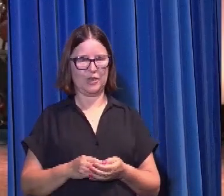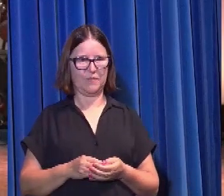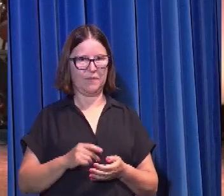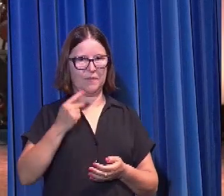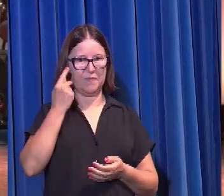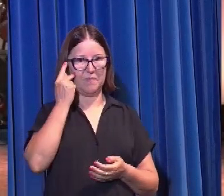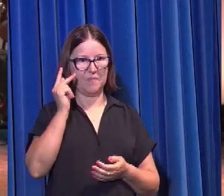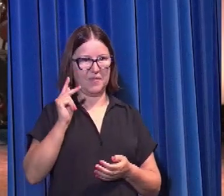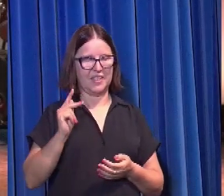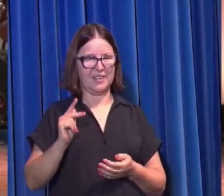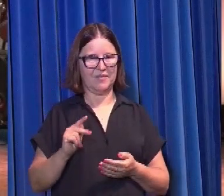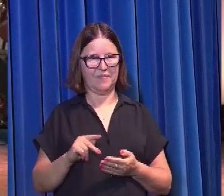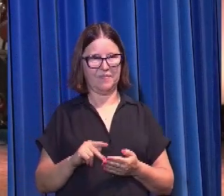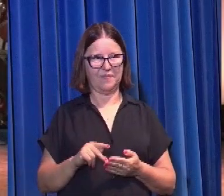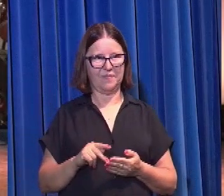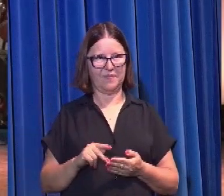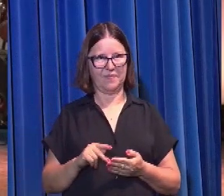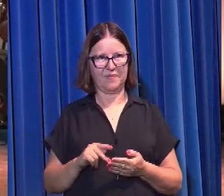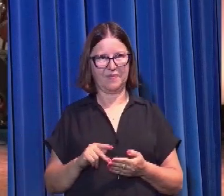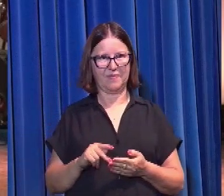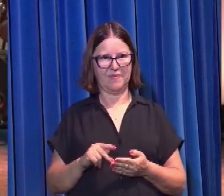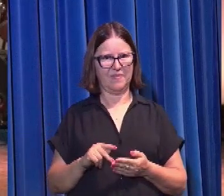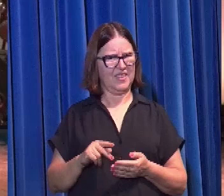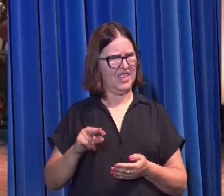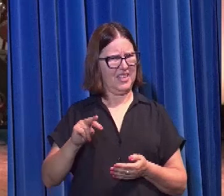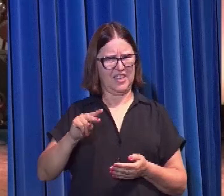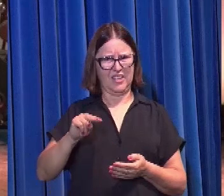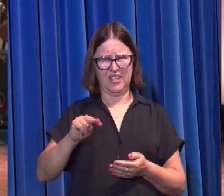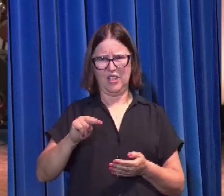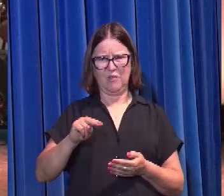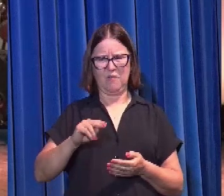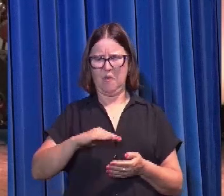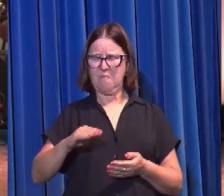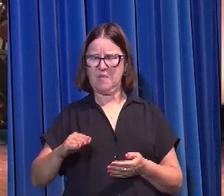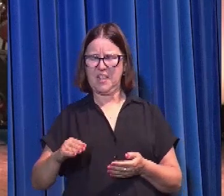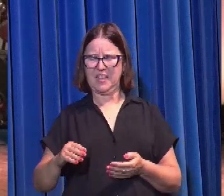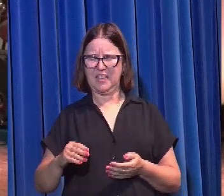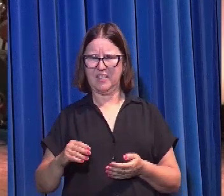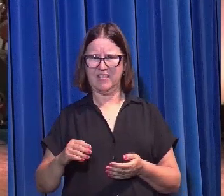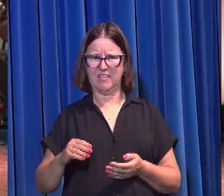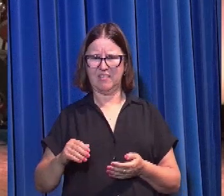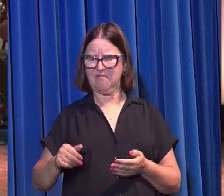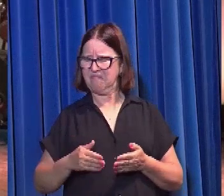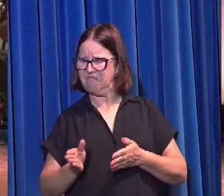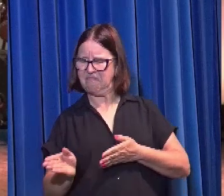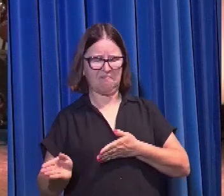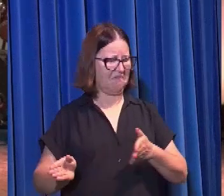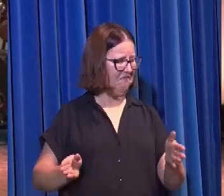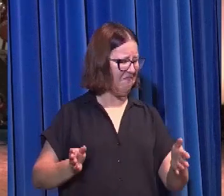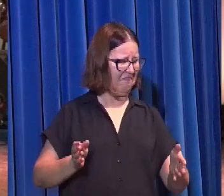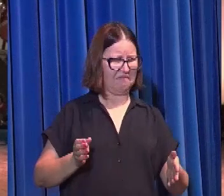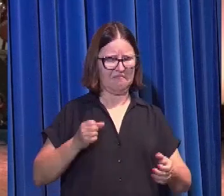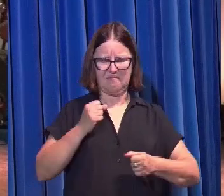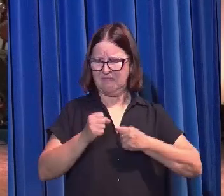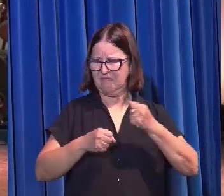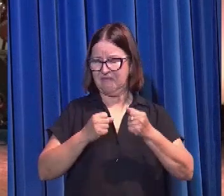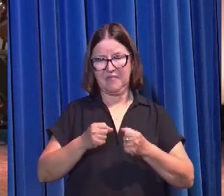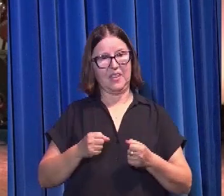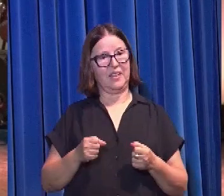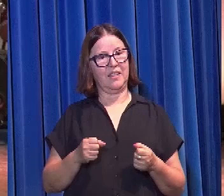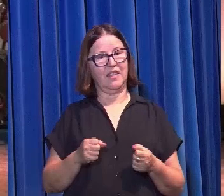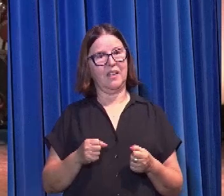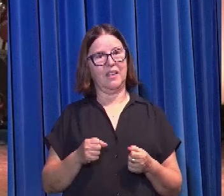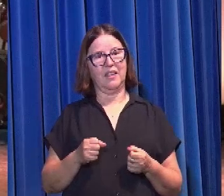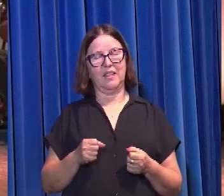Para que não mais sejamos como meninos, agitados de um lado para outro e levados ao redor por